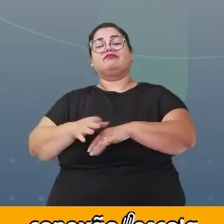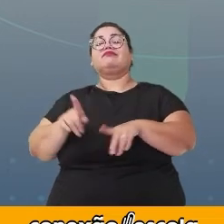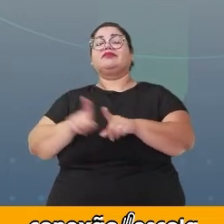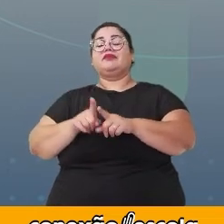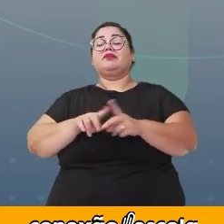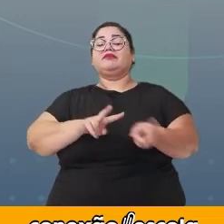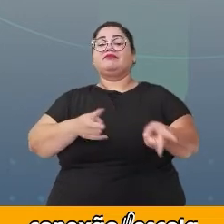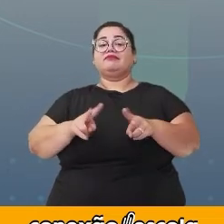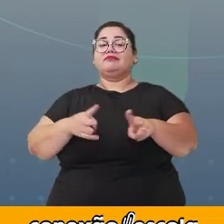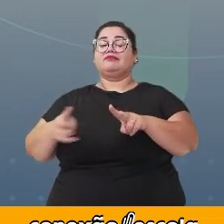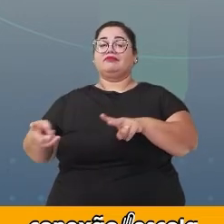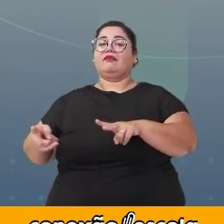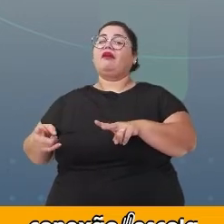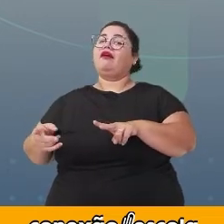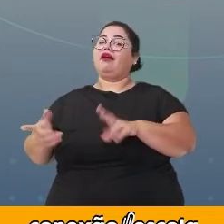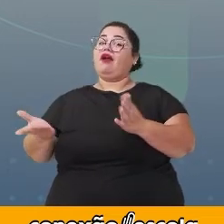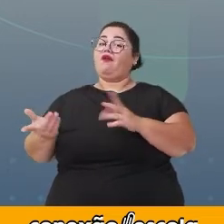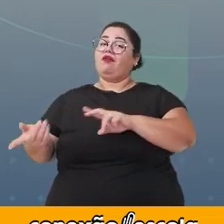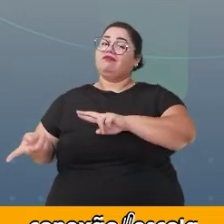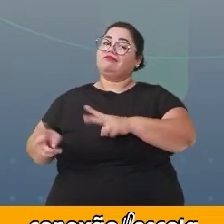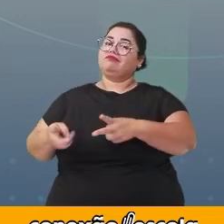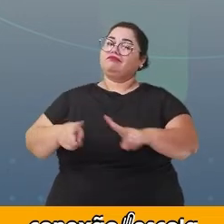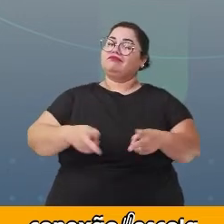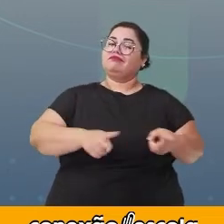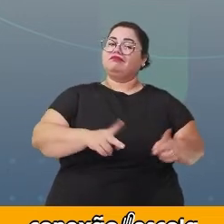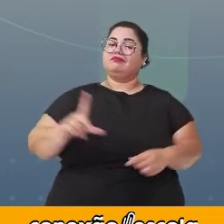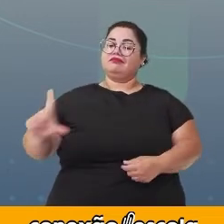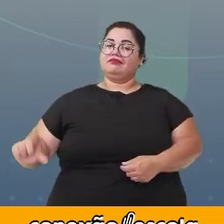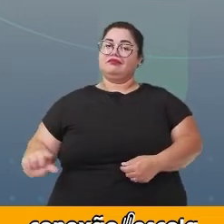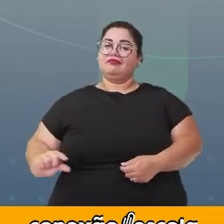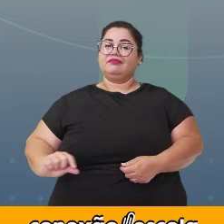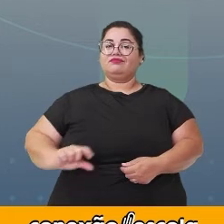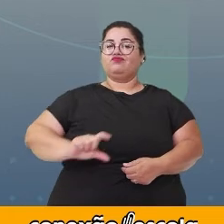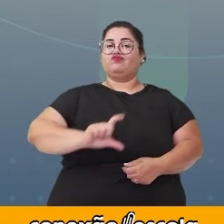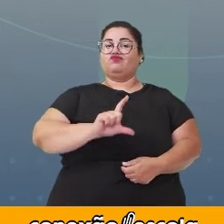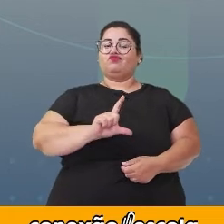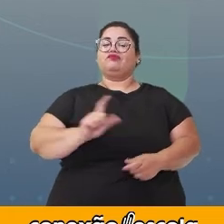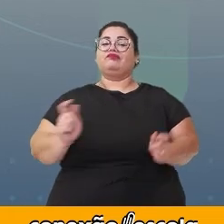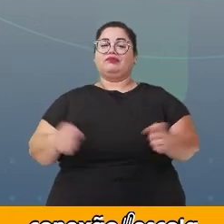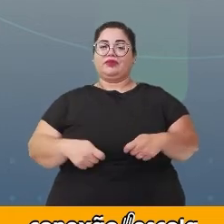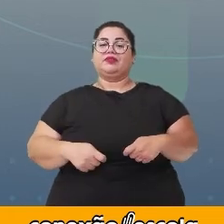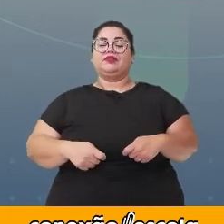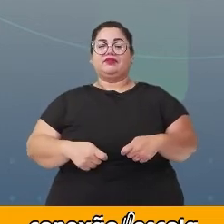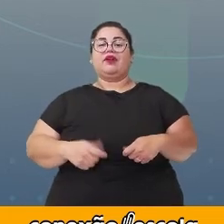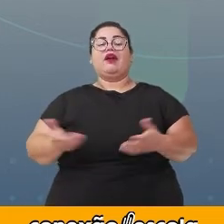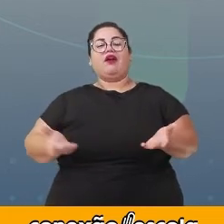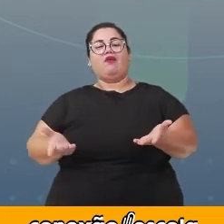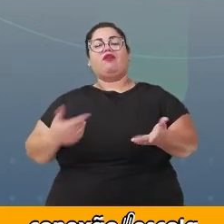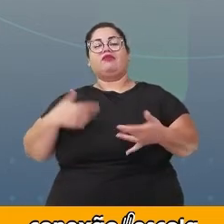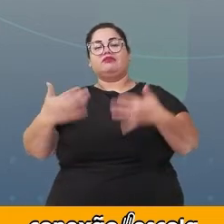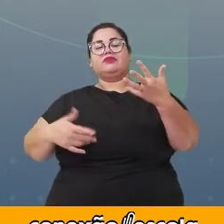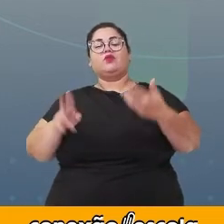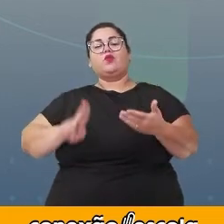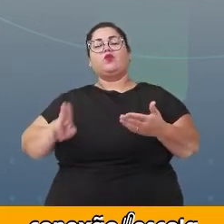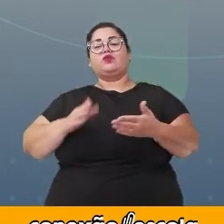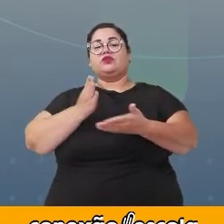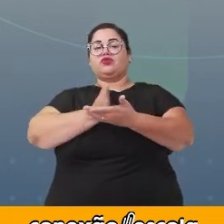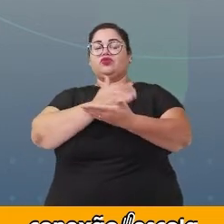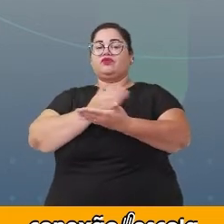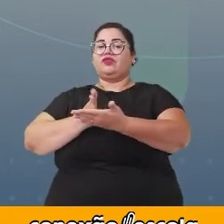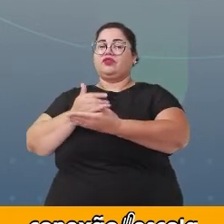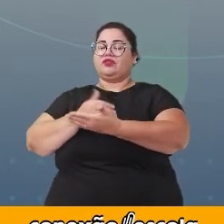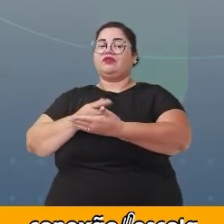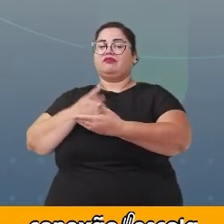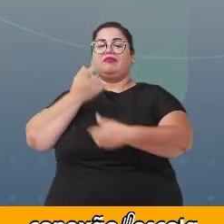a conversão ao contrário, de uma medida menor para uma medida maior. Agora, vamos usar a